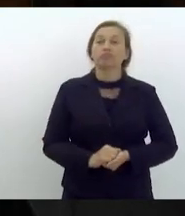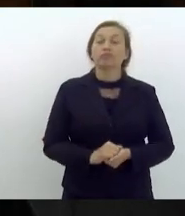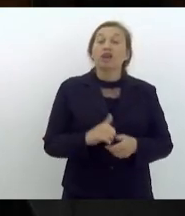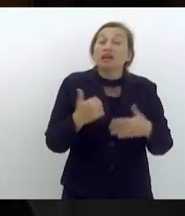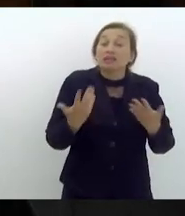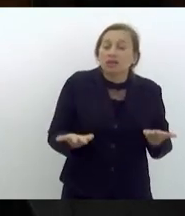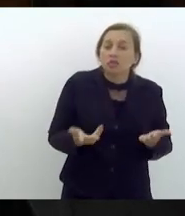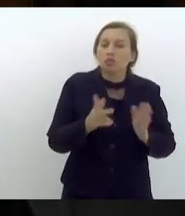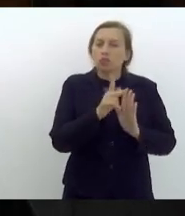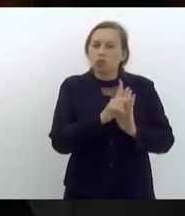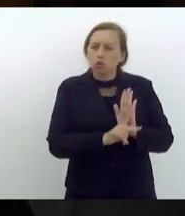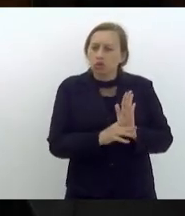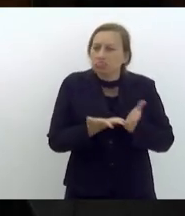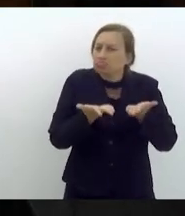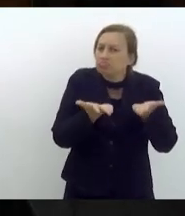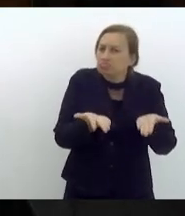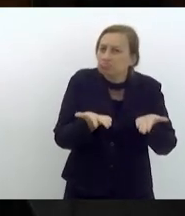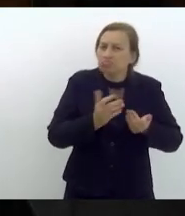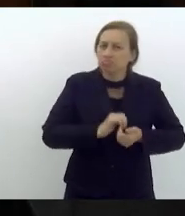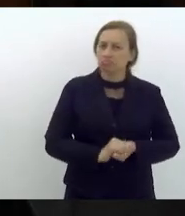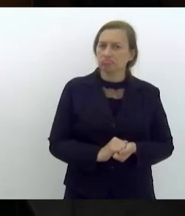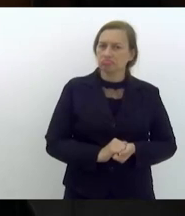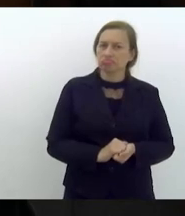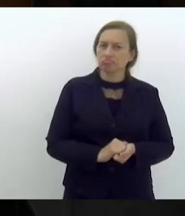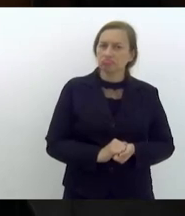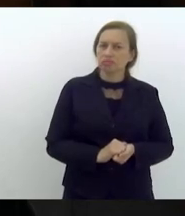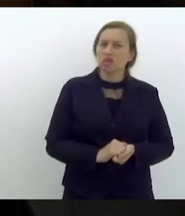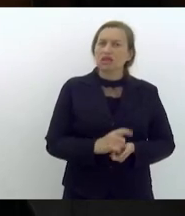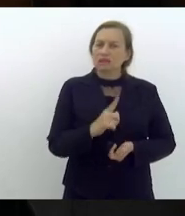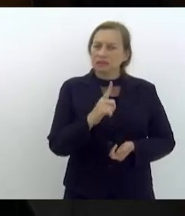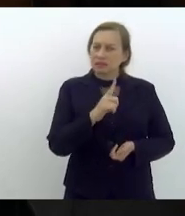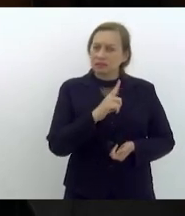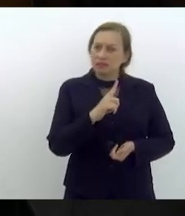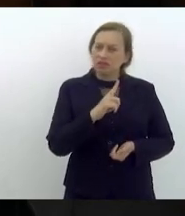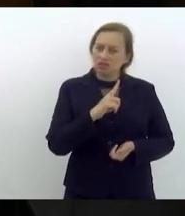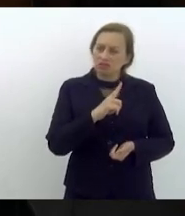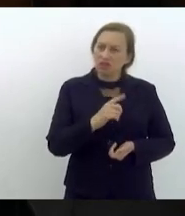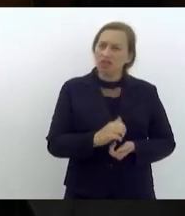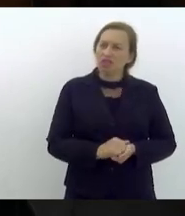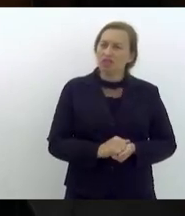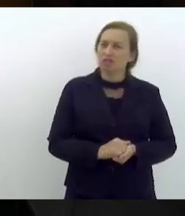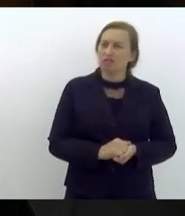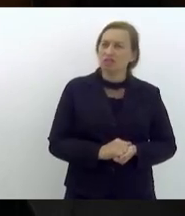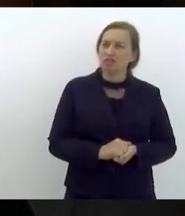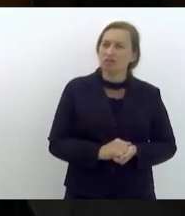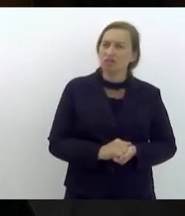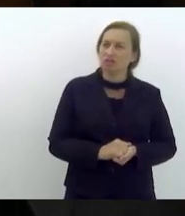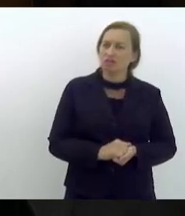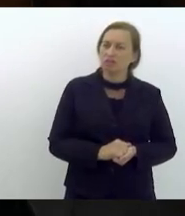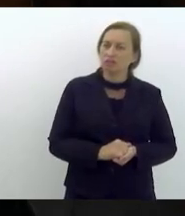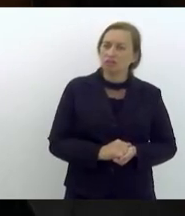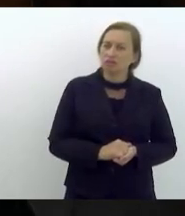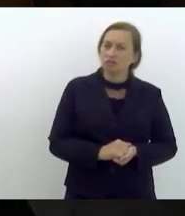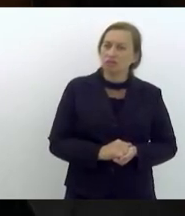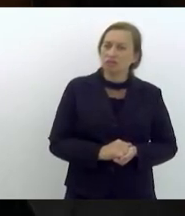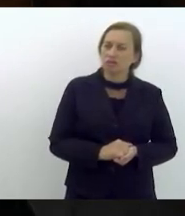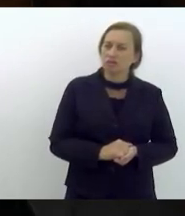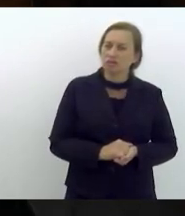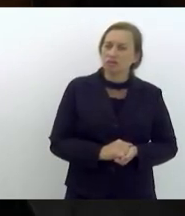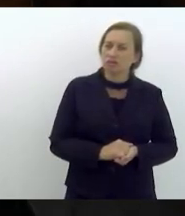então um projeto como esse se tivesse a relevância que passou a